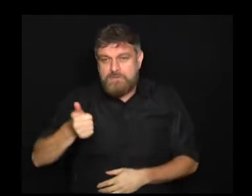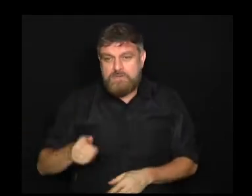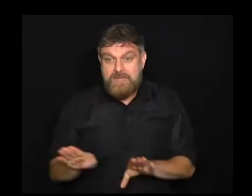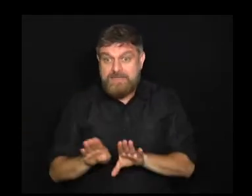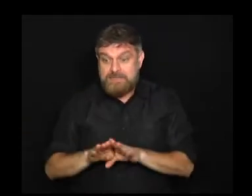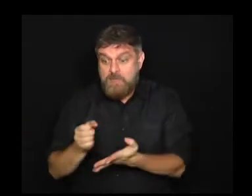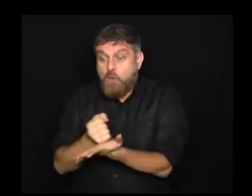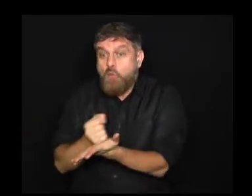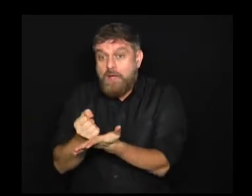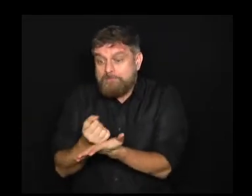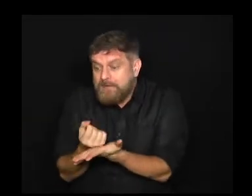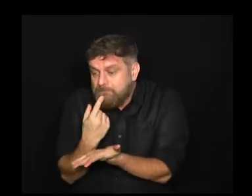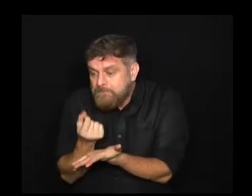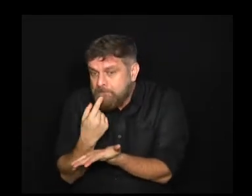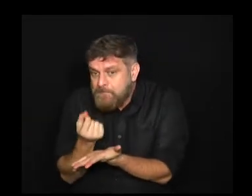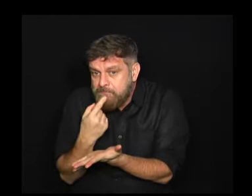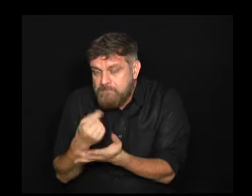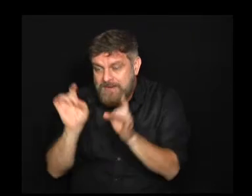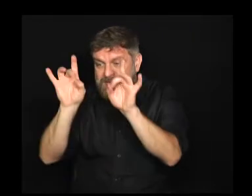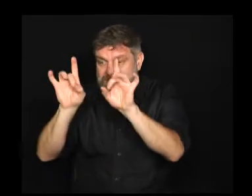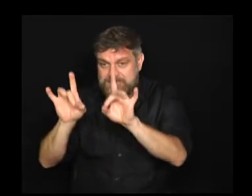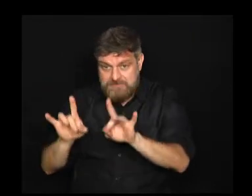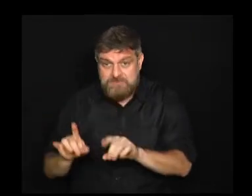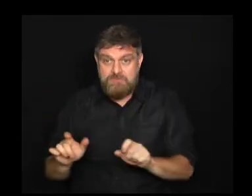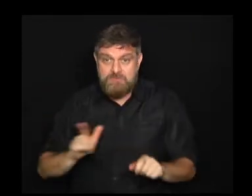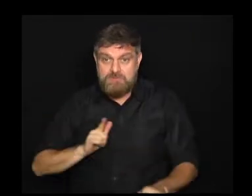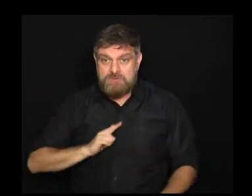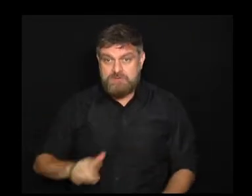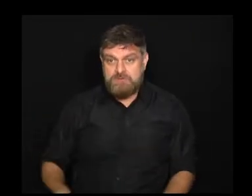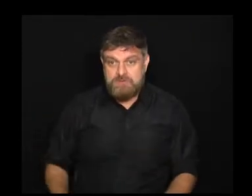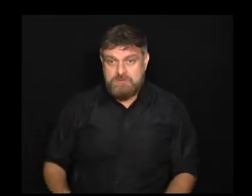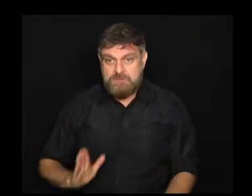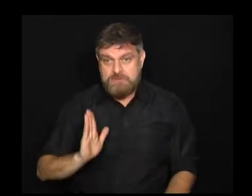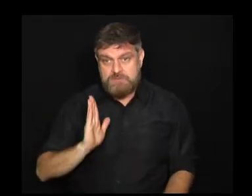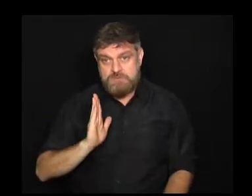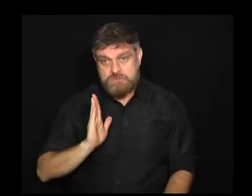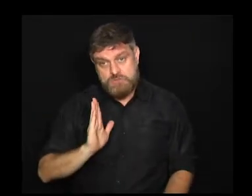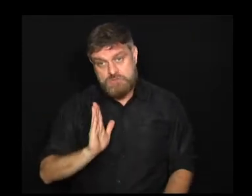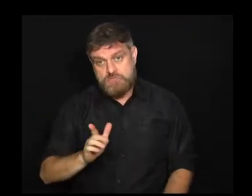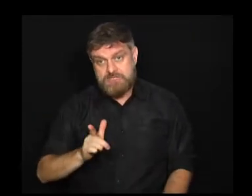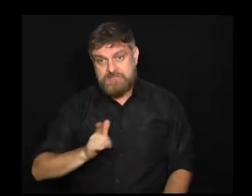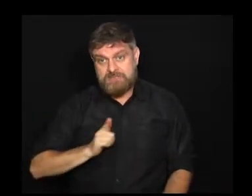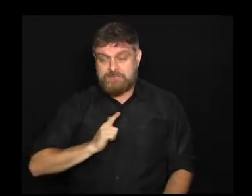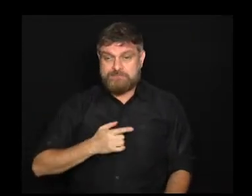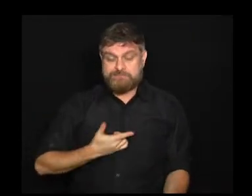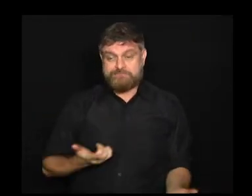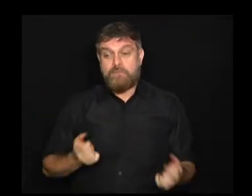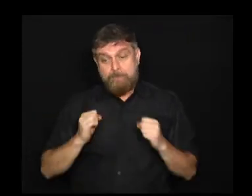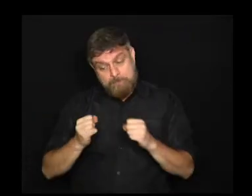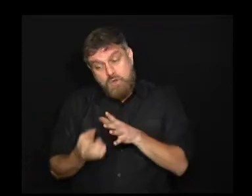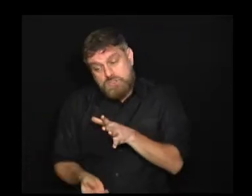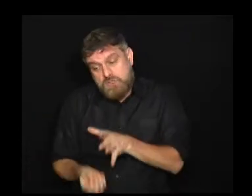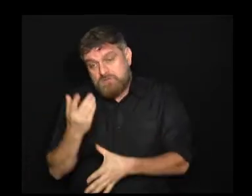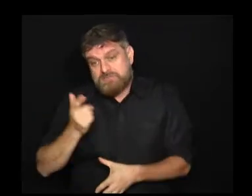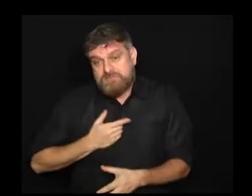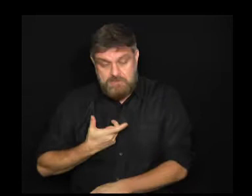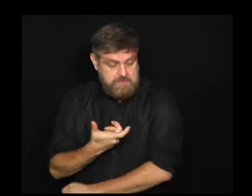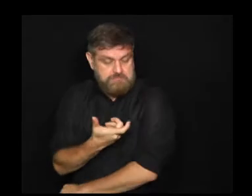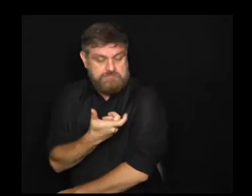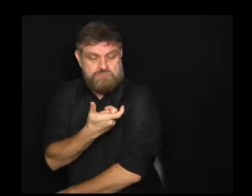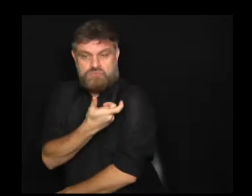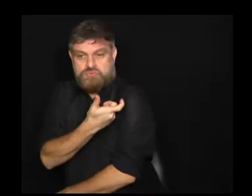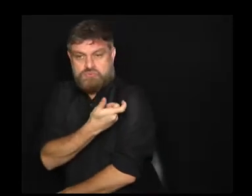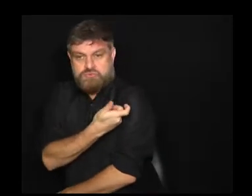remédio específico, né? Ou seja, ter um antiviral para ele. Embora isso seja muito ambicioso, ainda pode ter uma vacina